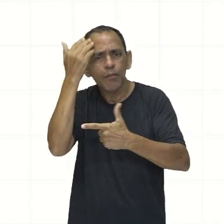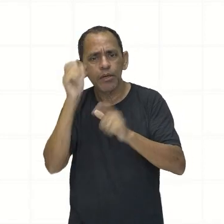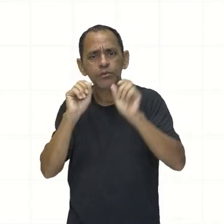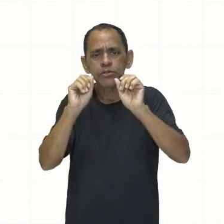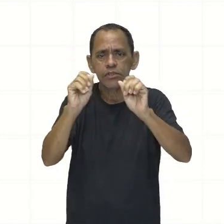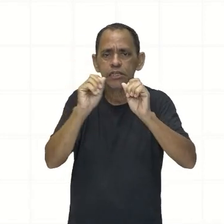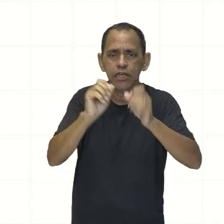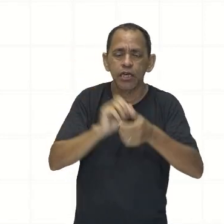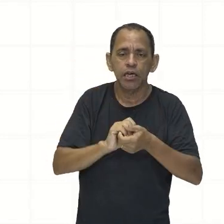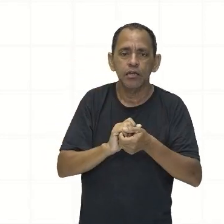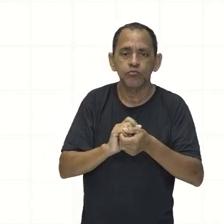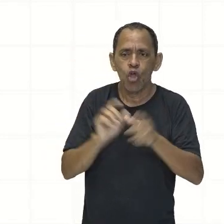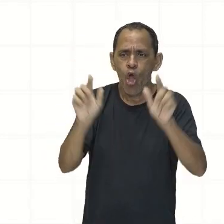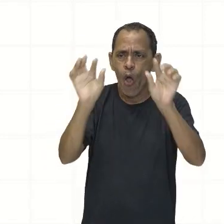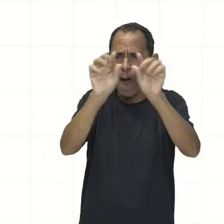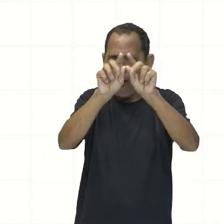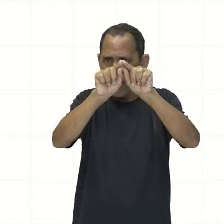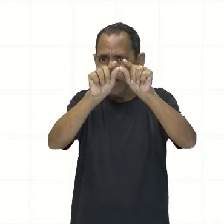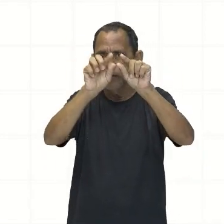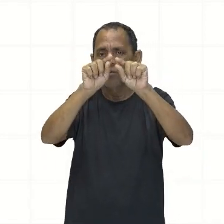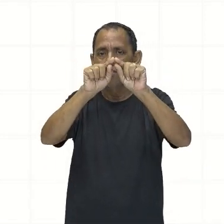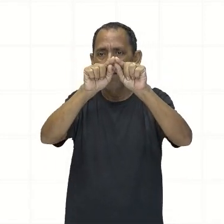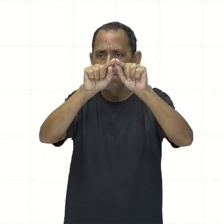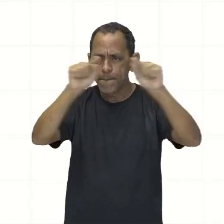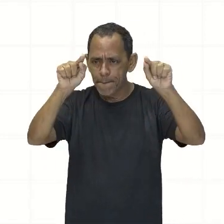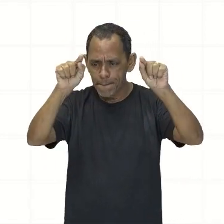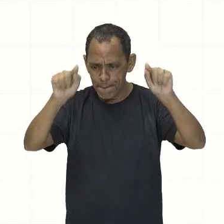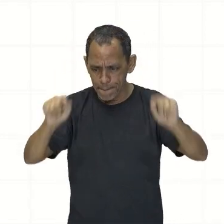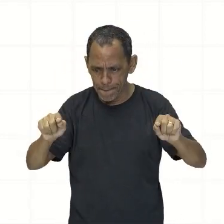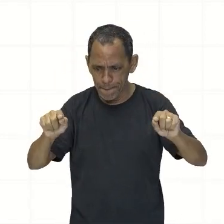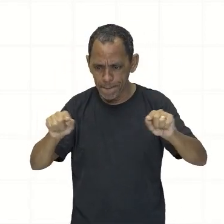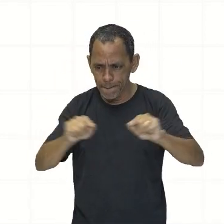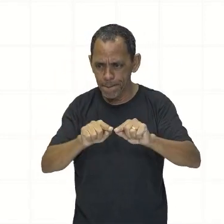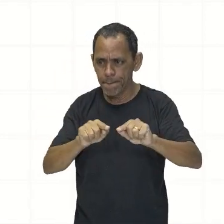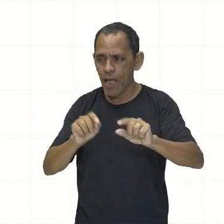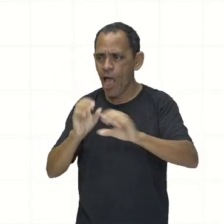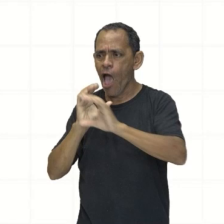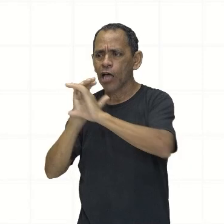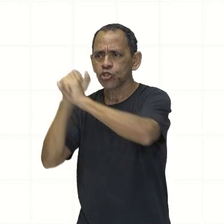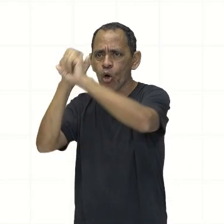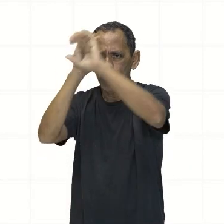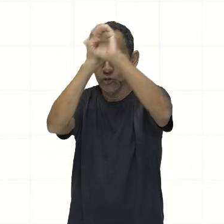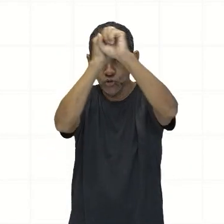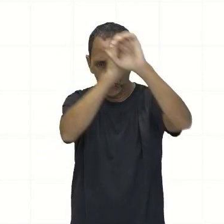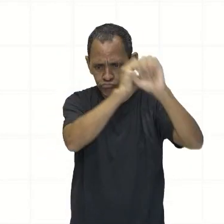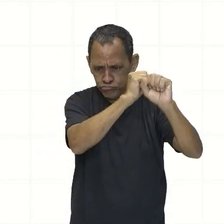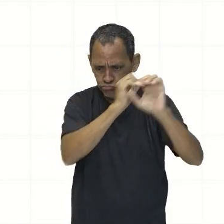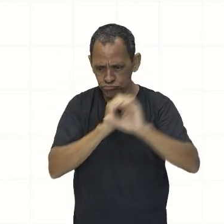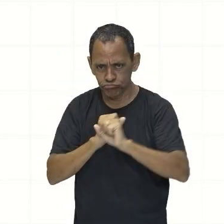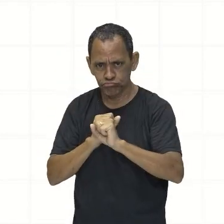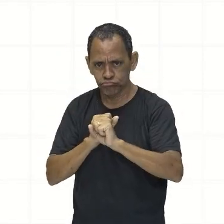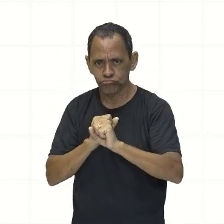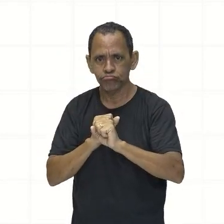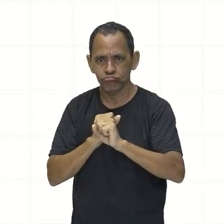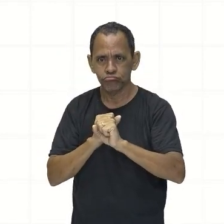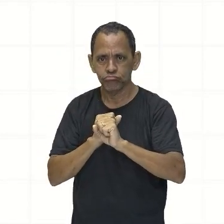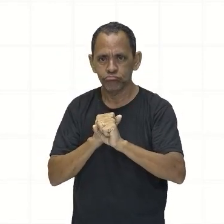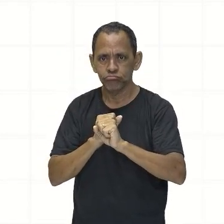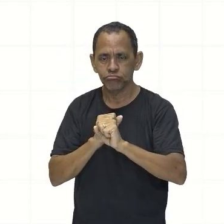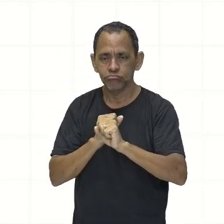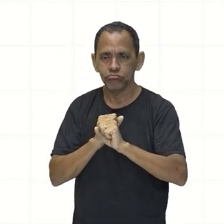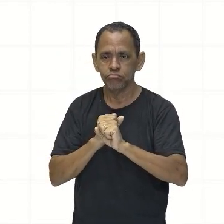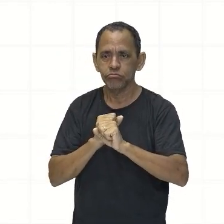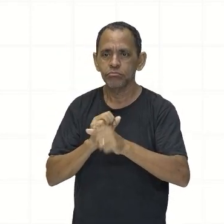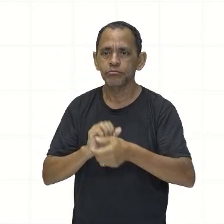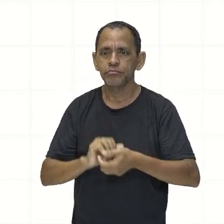o perímetro é a soma dos lados de um polígono, certo? Então, vamos usar